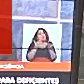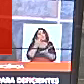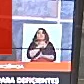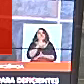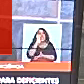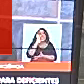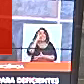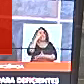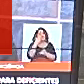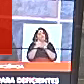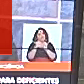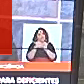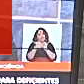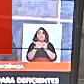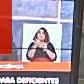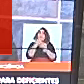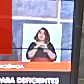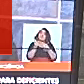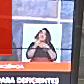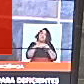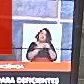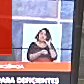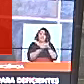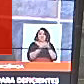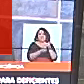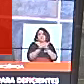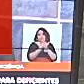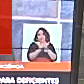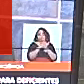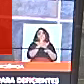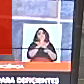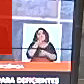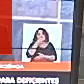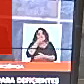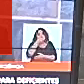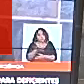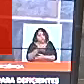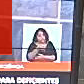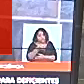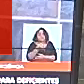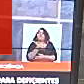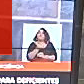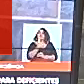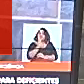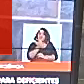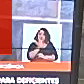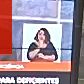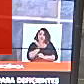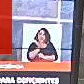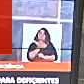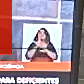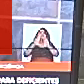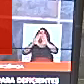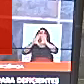emissões dessas carteirinhas, e já deixo aqui a sugestão de que a Assembleia